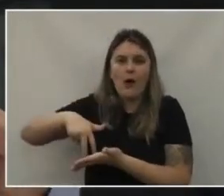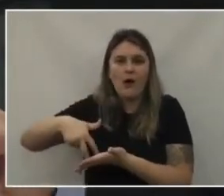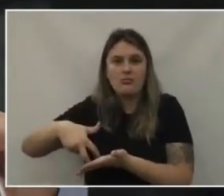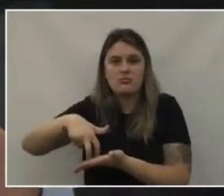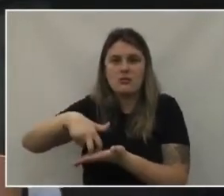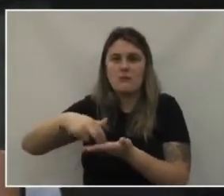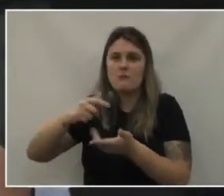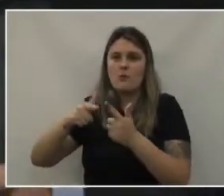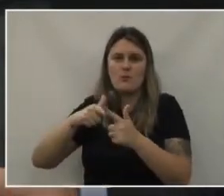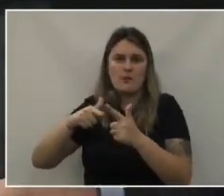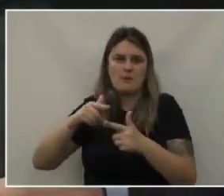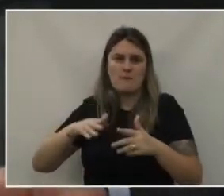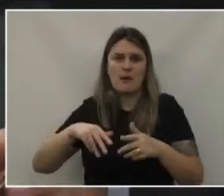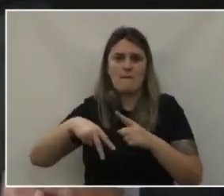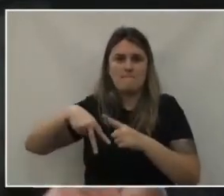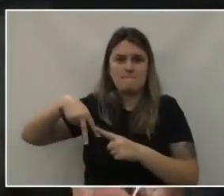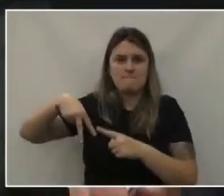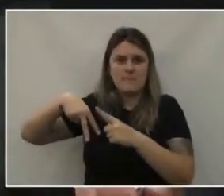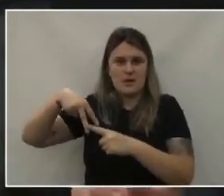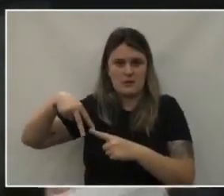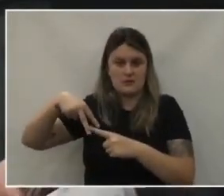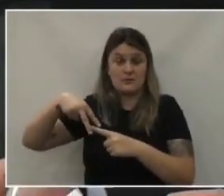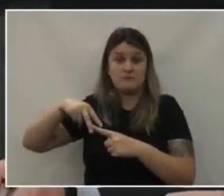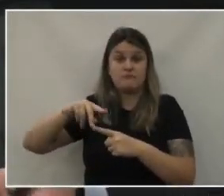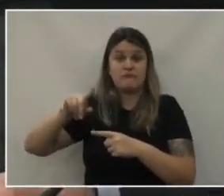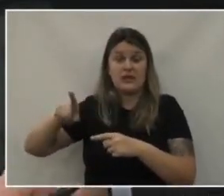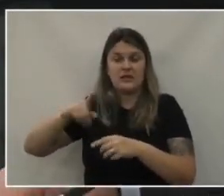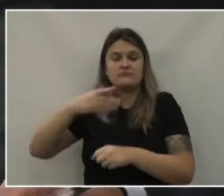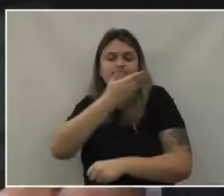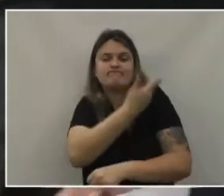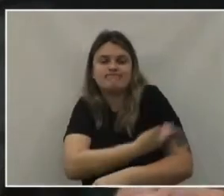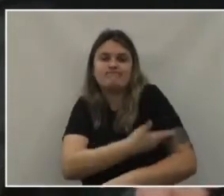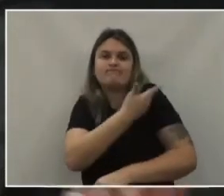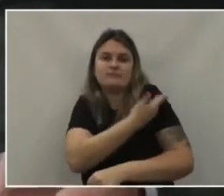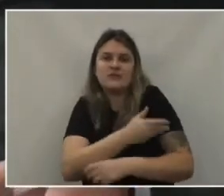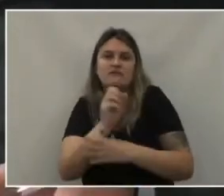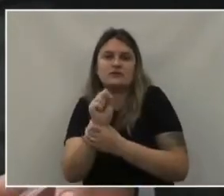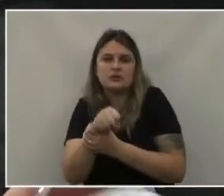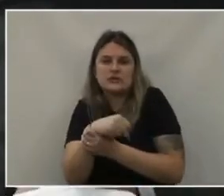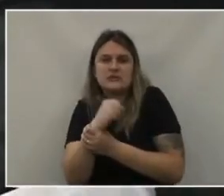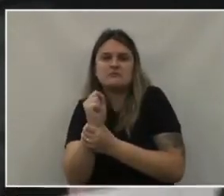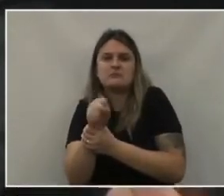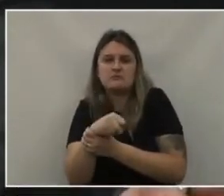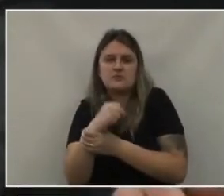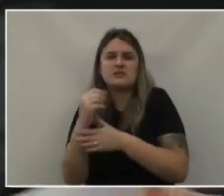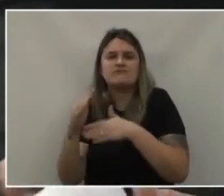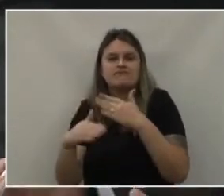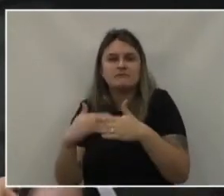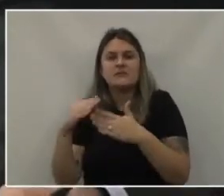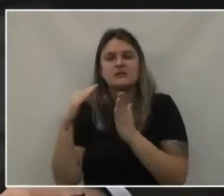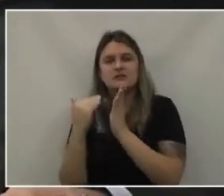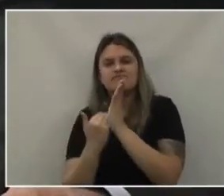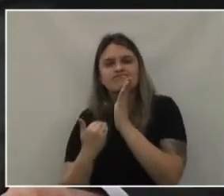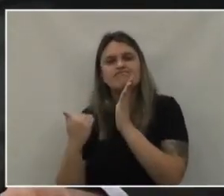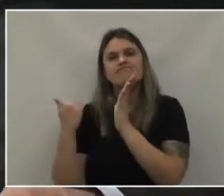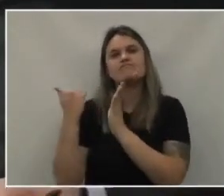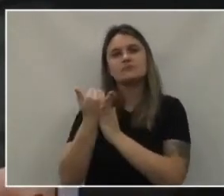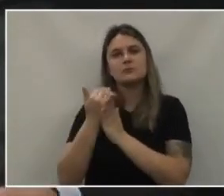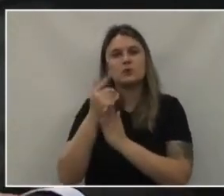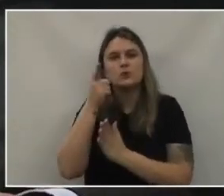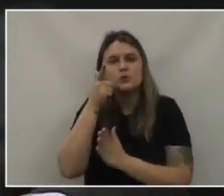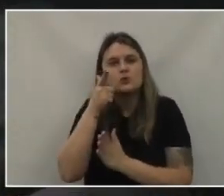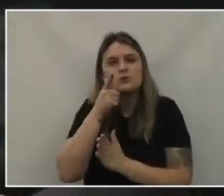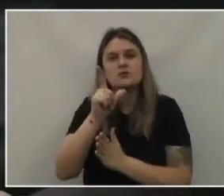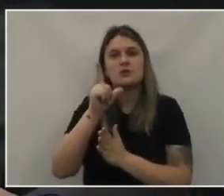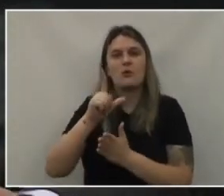naquele momento. E com a superação, ele foi readquirindo sua forma